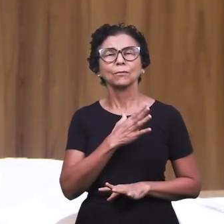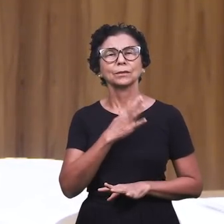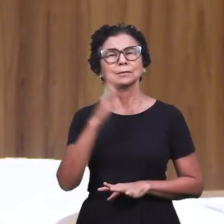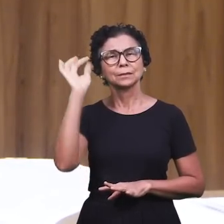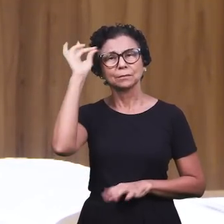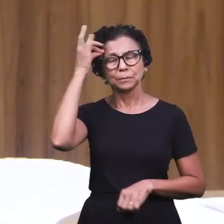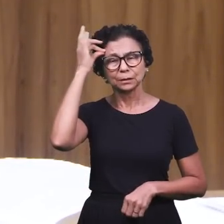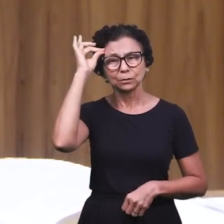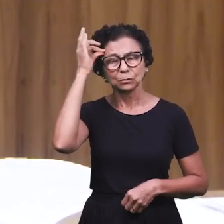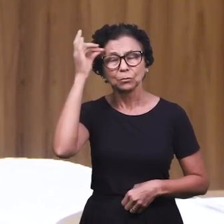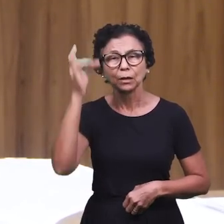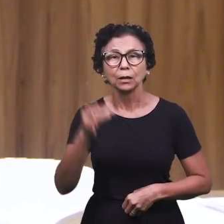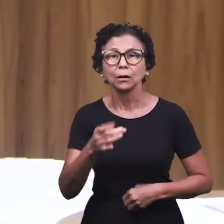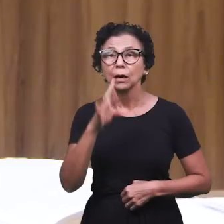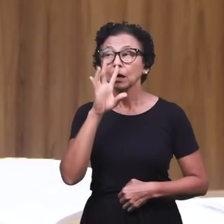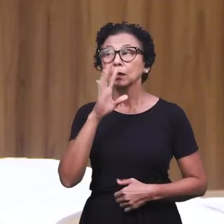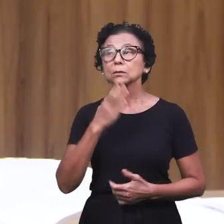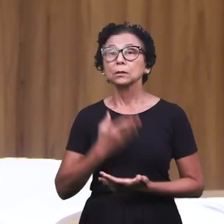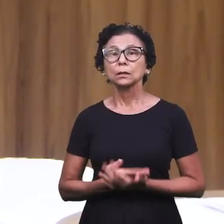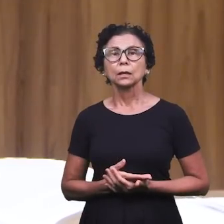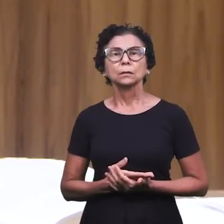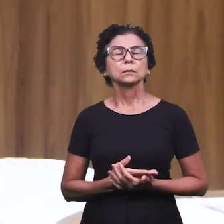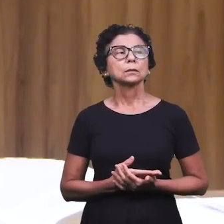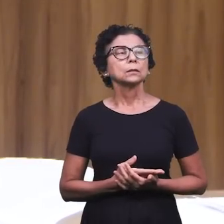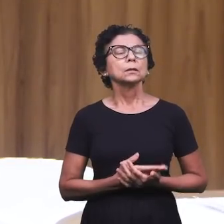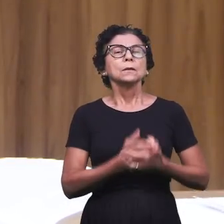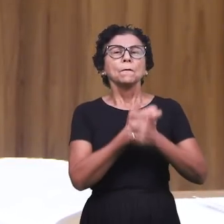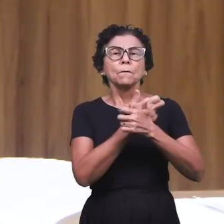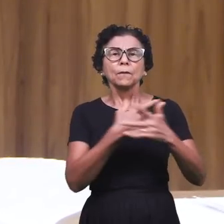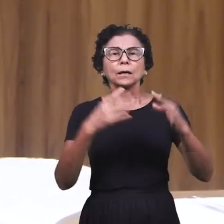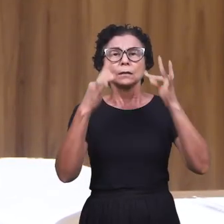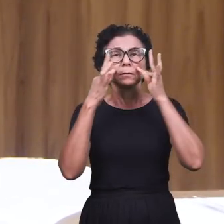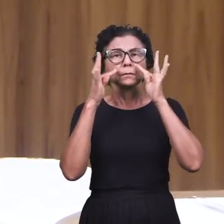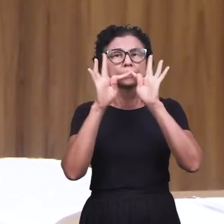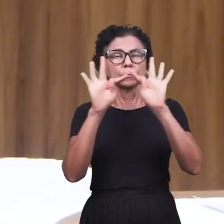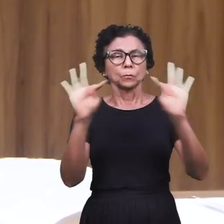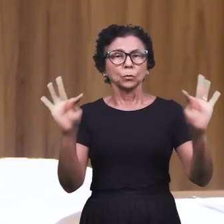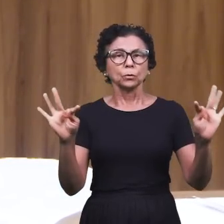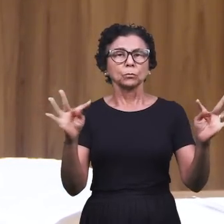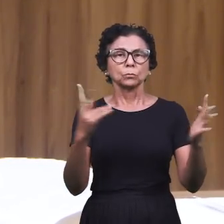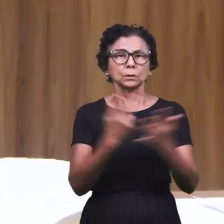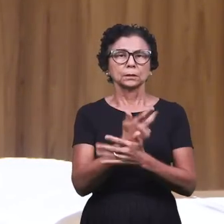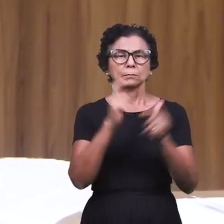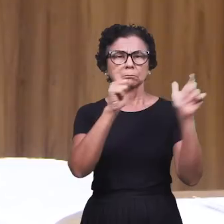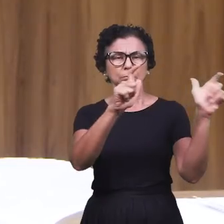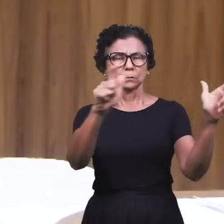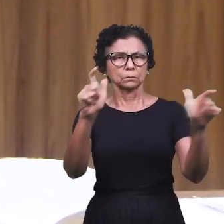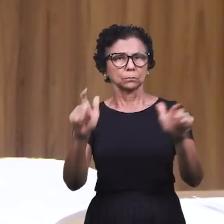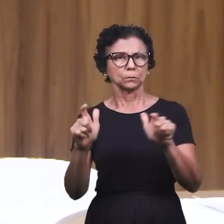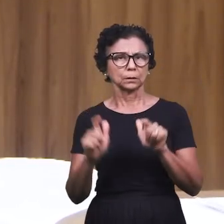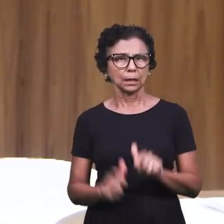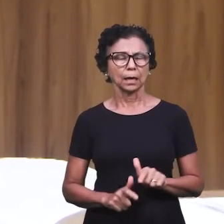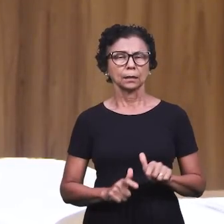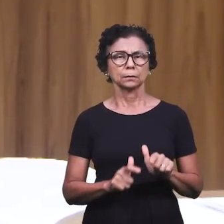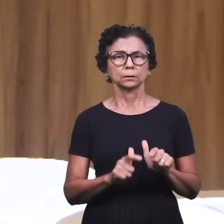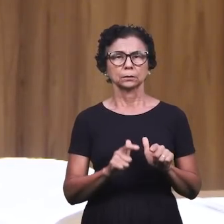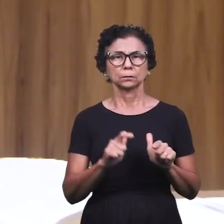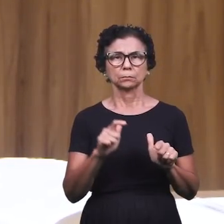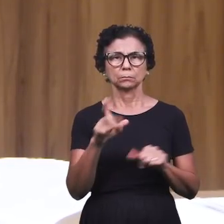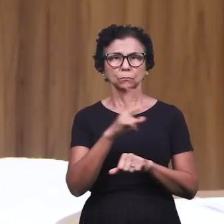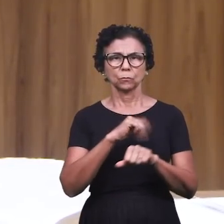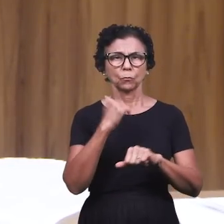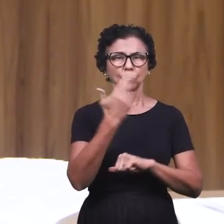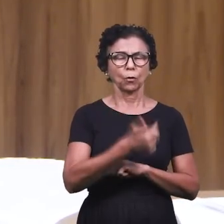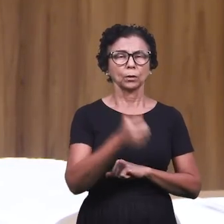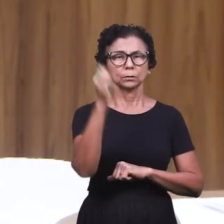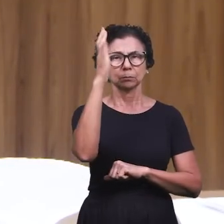e nós ficamos impressionados. Chegou hoje vários testemunhos que aconteceu em vários lugares, não só do Brasil, como fora